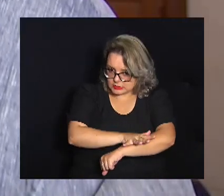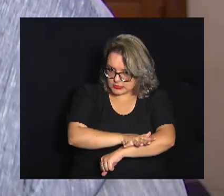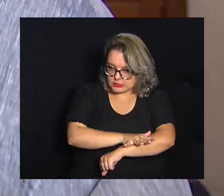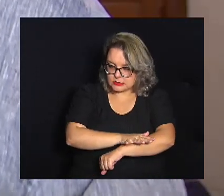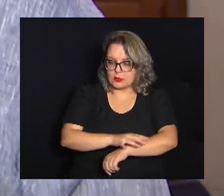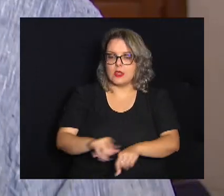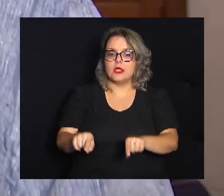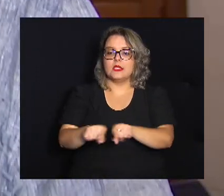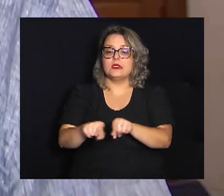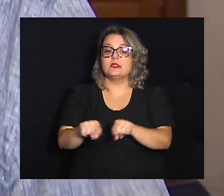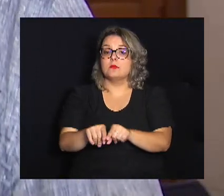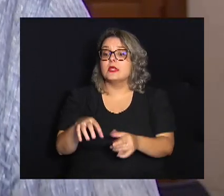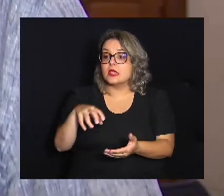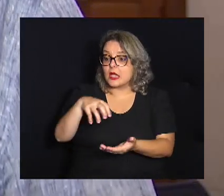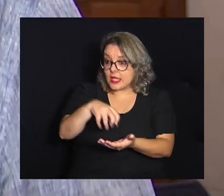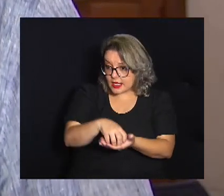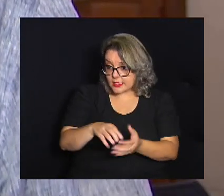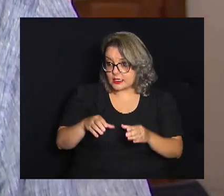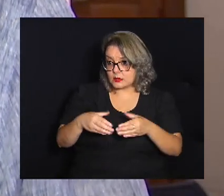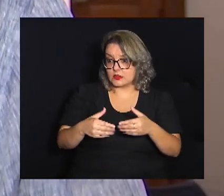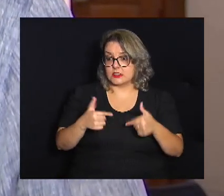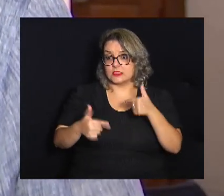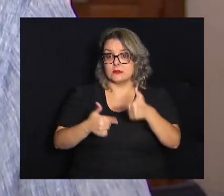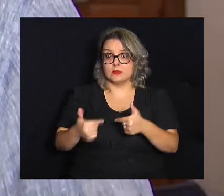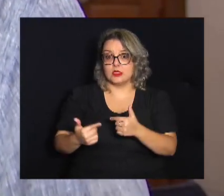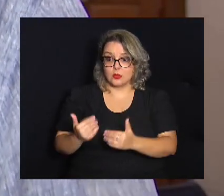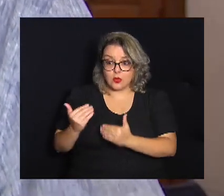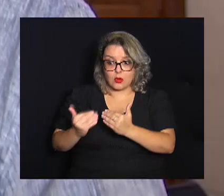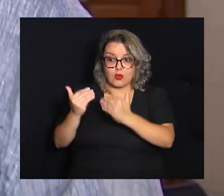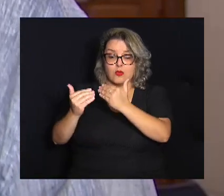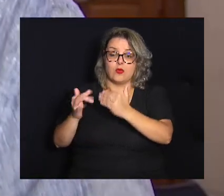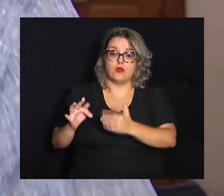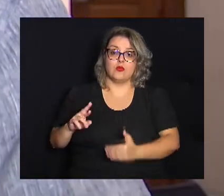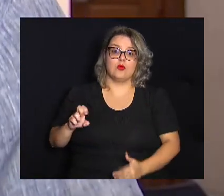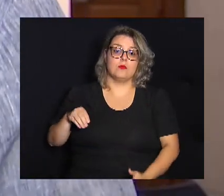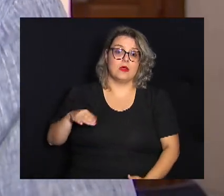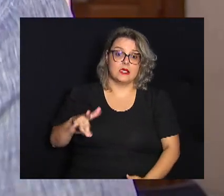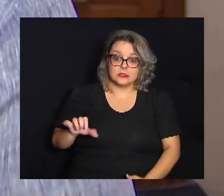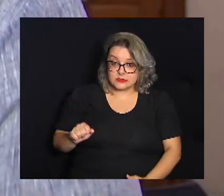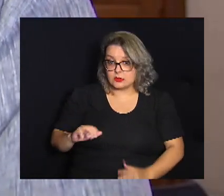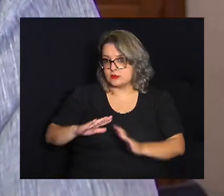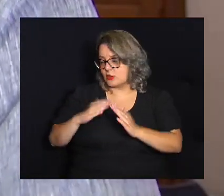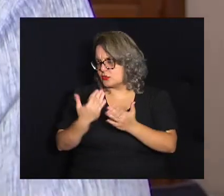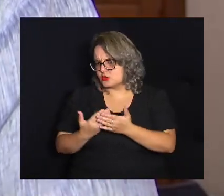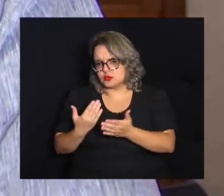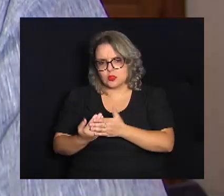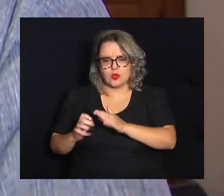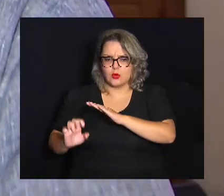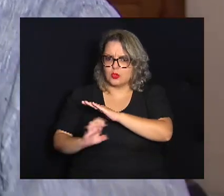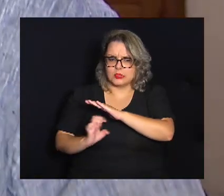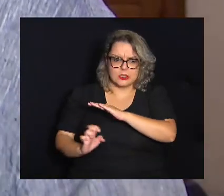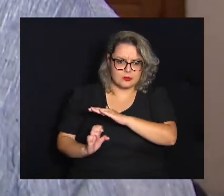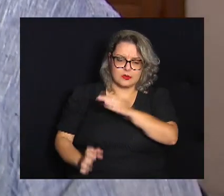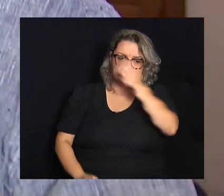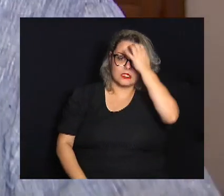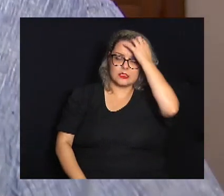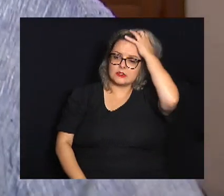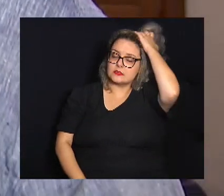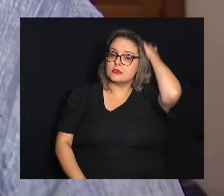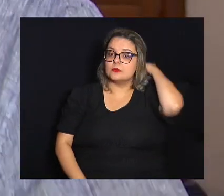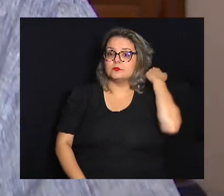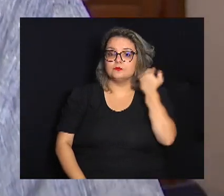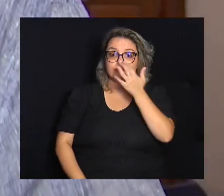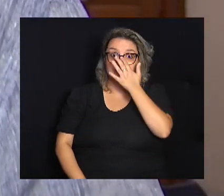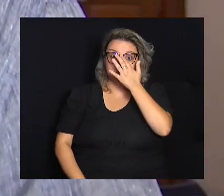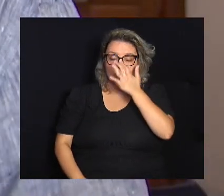a equipe trabalha com formação. Então é possível escolas, empresa, os